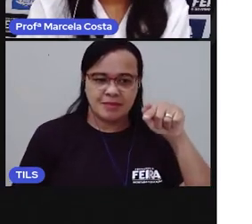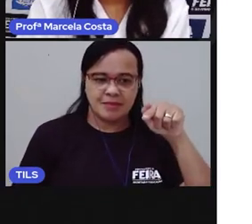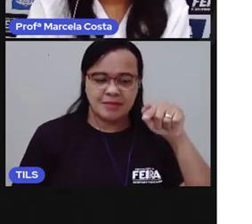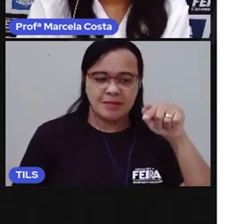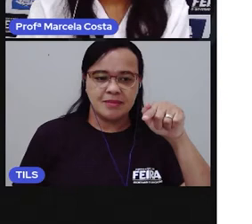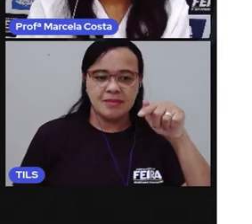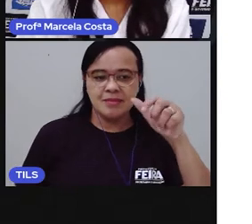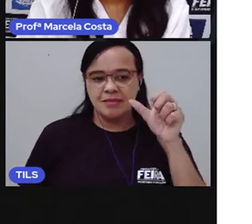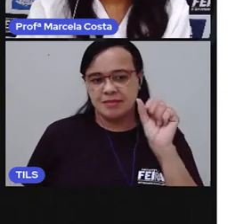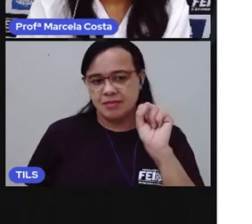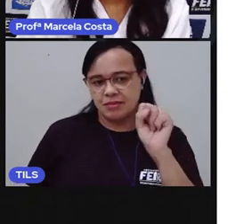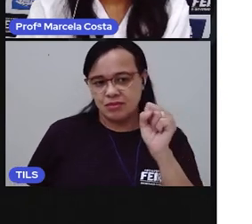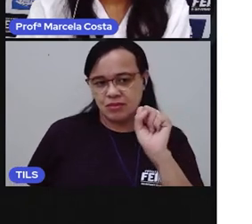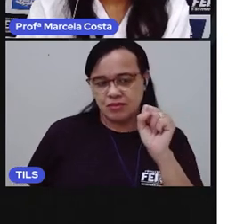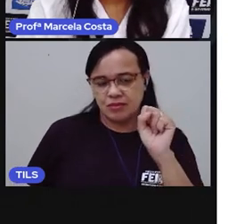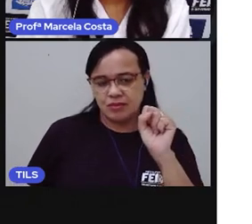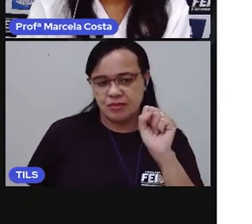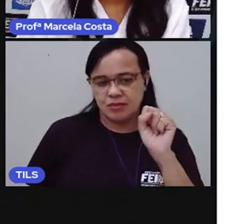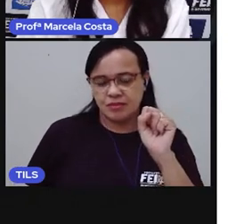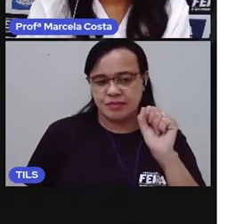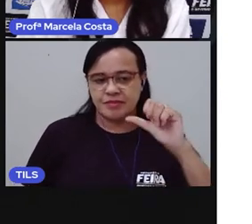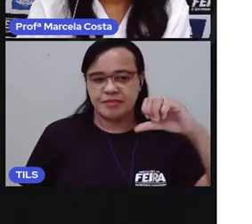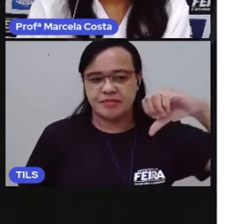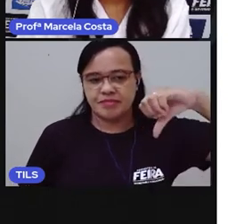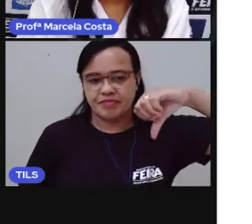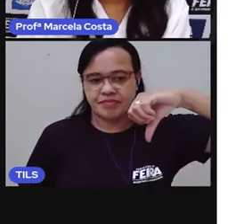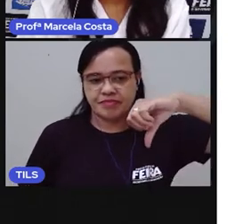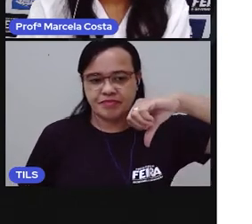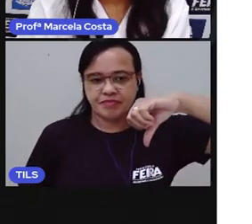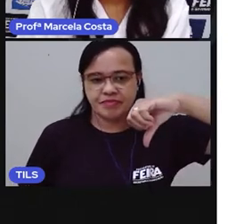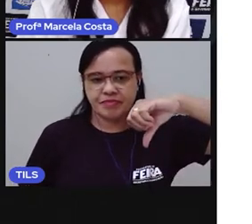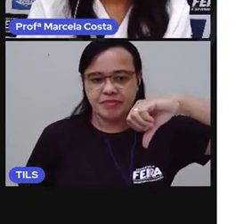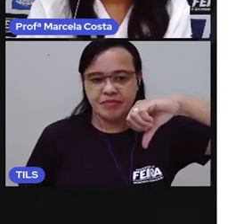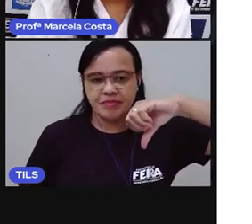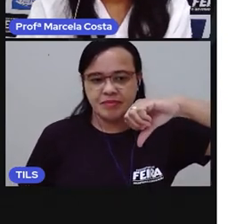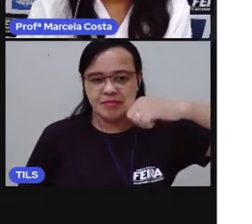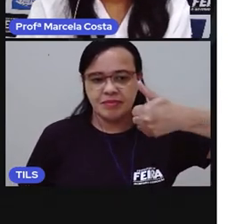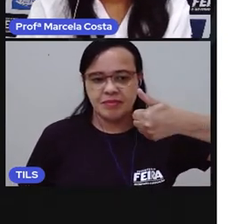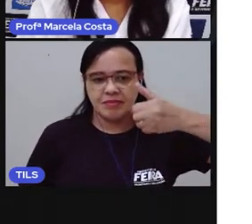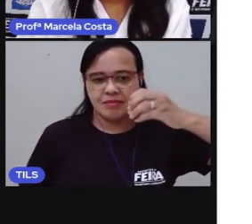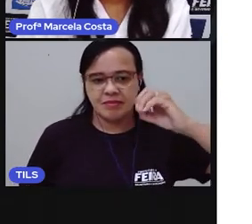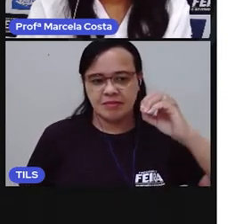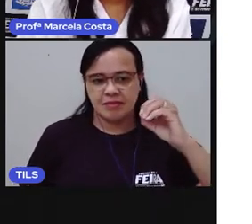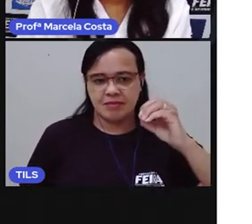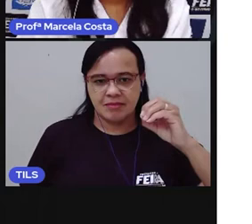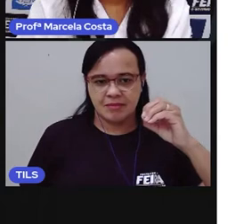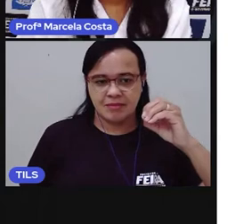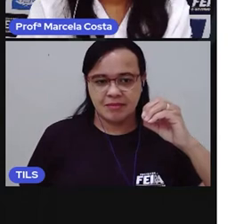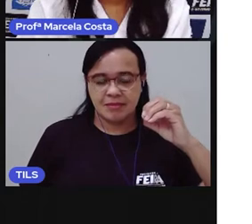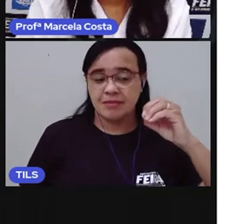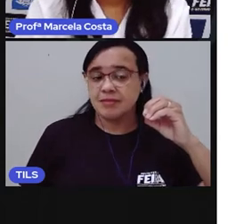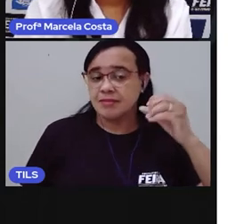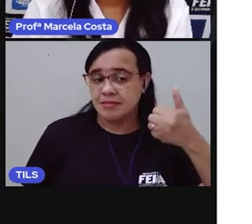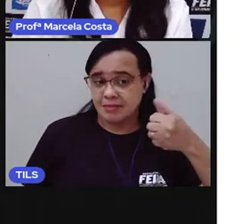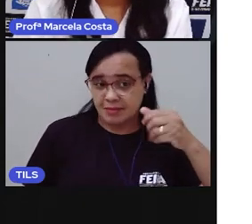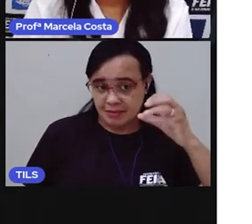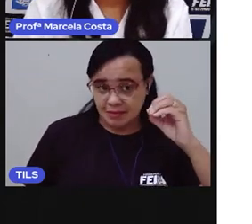Sete, oito, nove, dez.